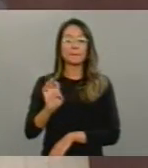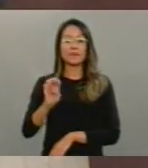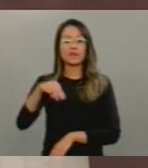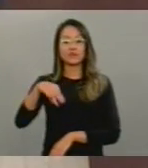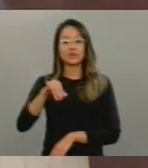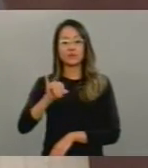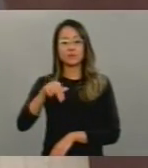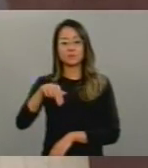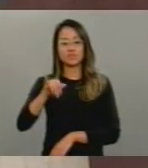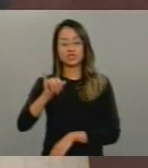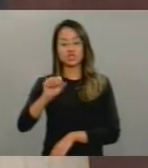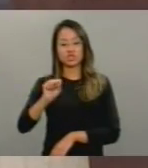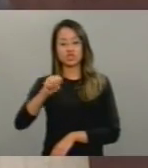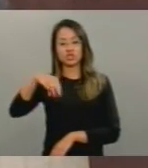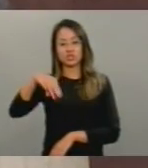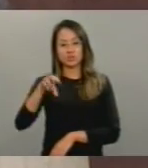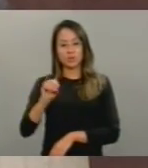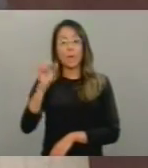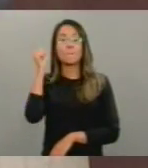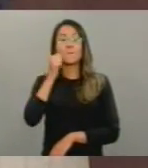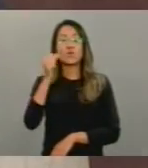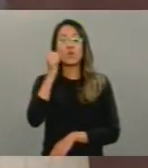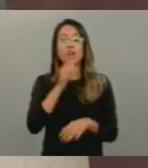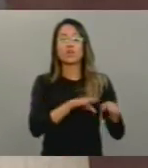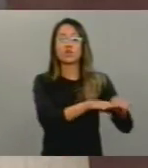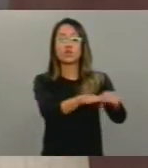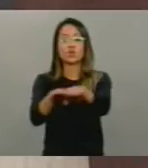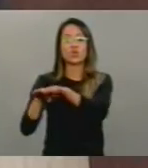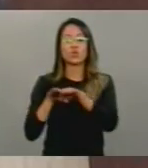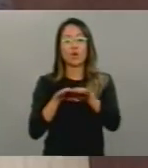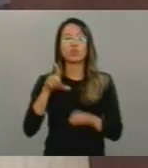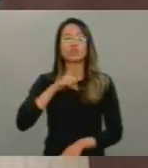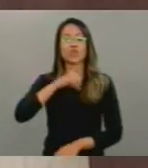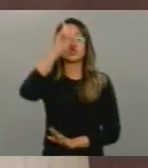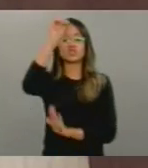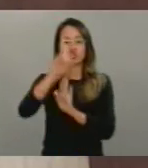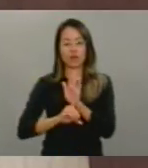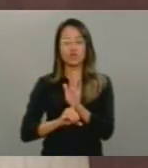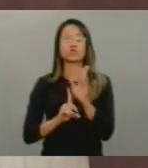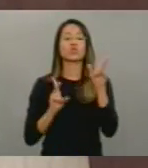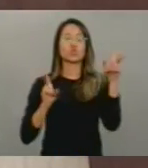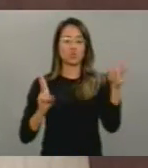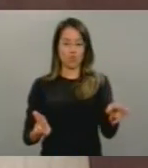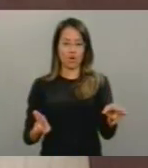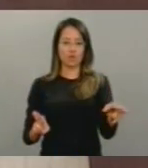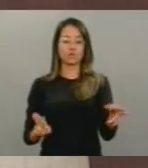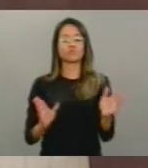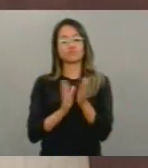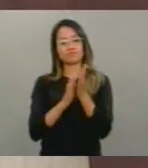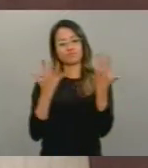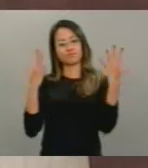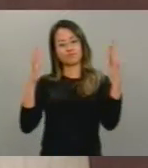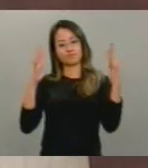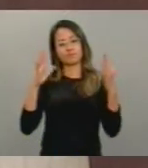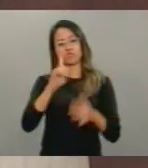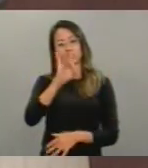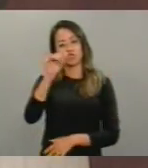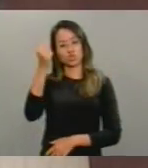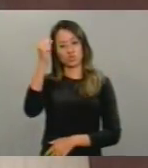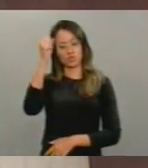ideia radical de que as mulheres são gente e têm todos os direitos, como todos os seres humanos. Viva o 8 de março, viva a luta das mulheres!